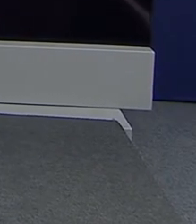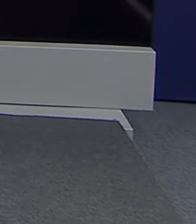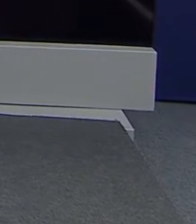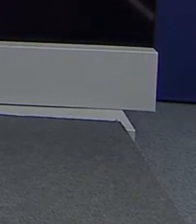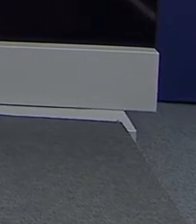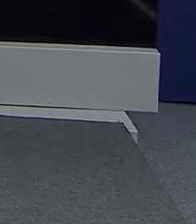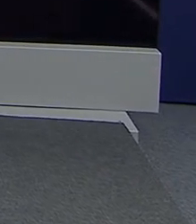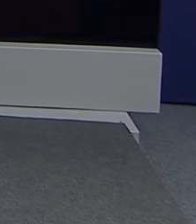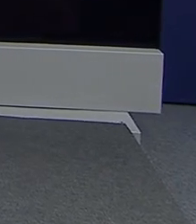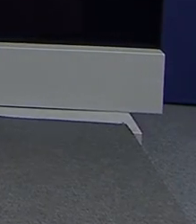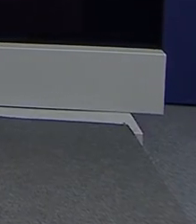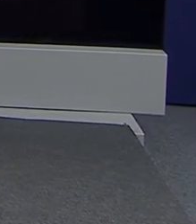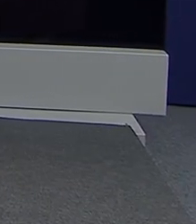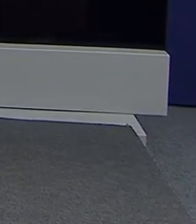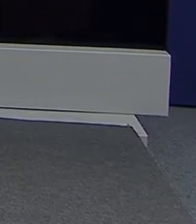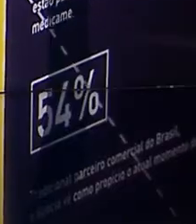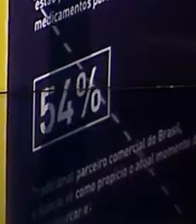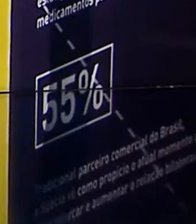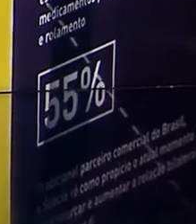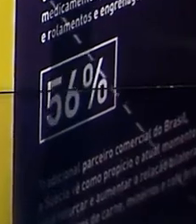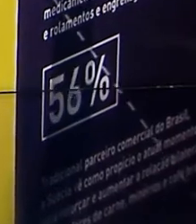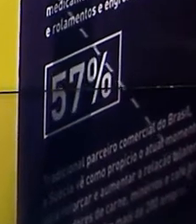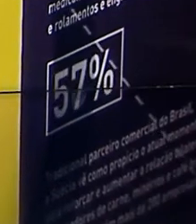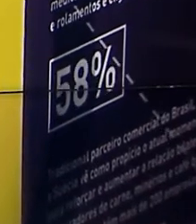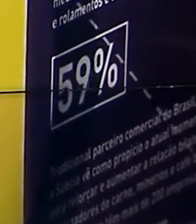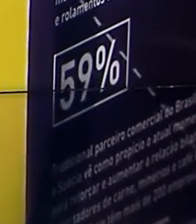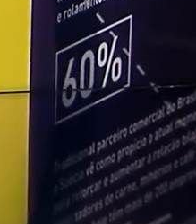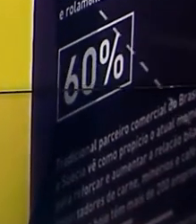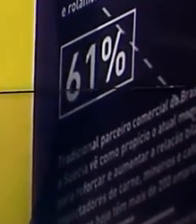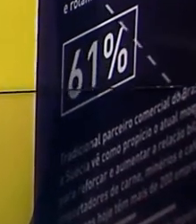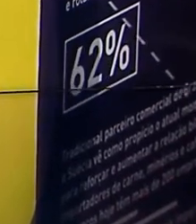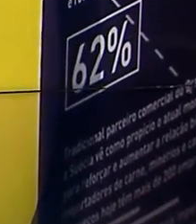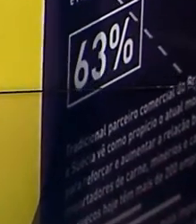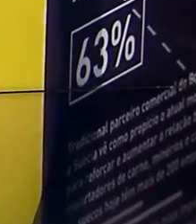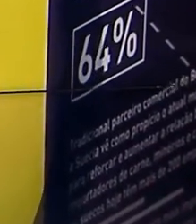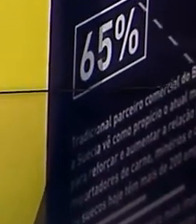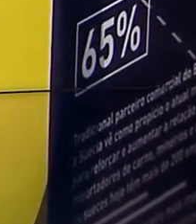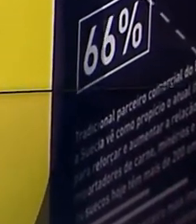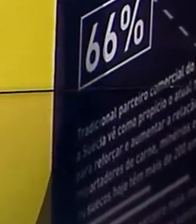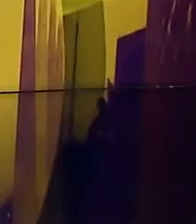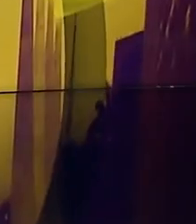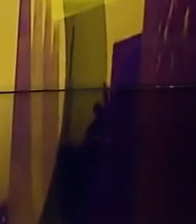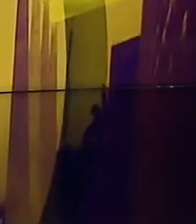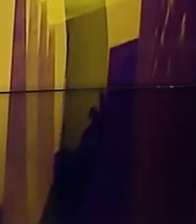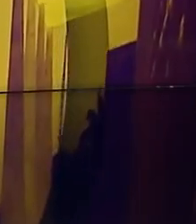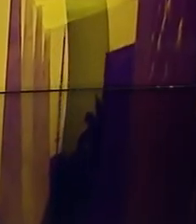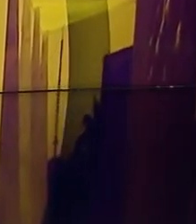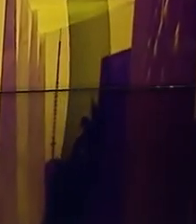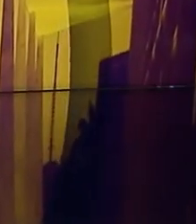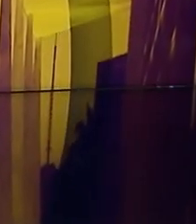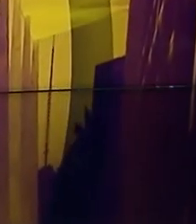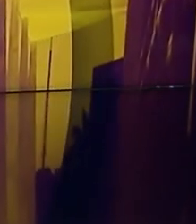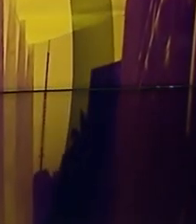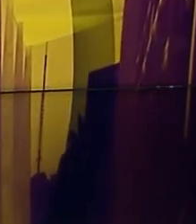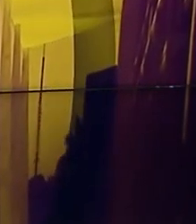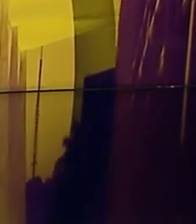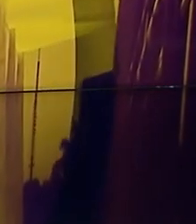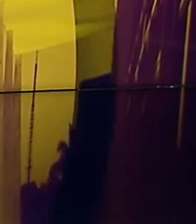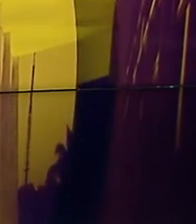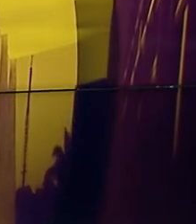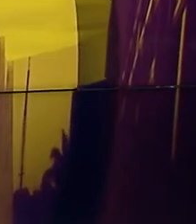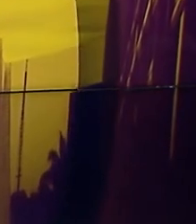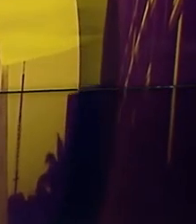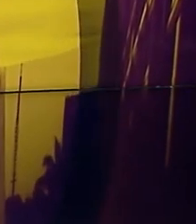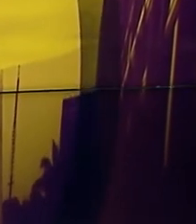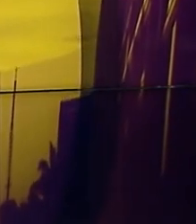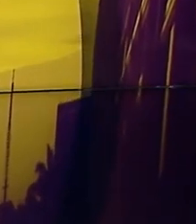programa minha casa minha vida em seu discurso o presidente michel temer destacou a importância do empreendimento para a família e